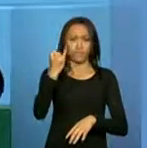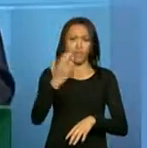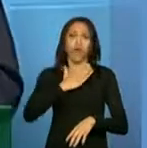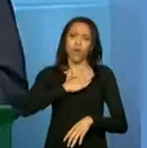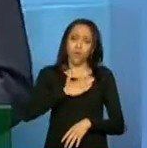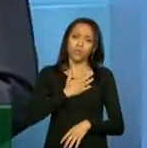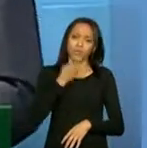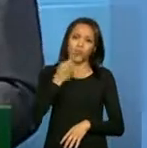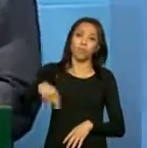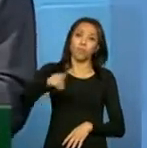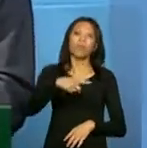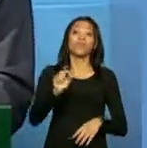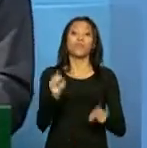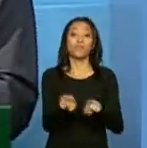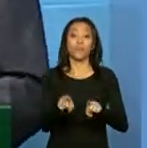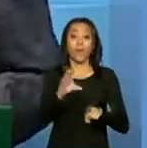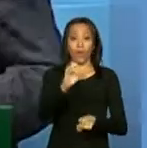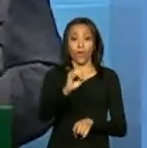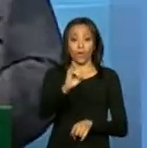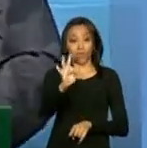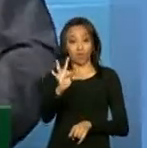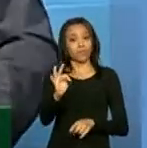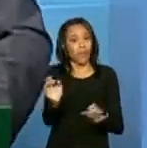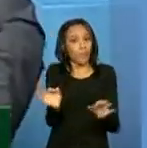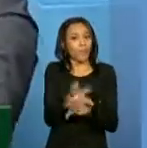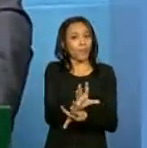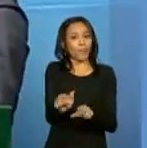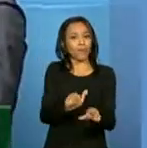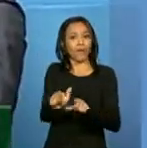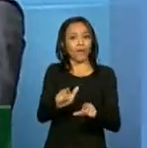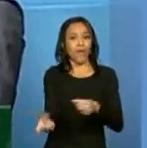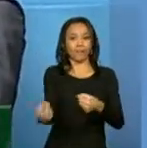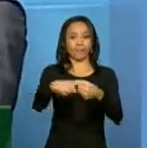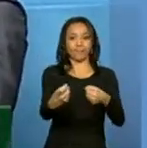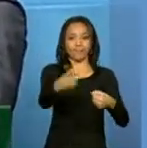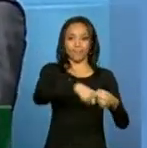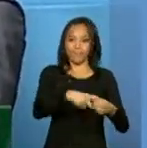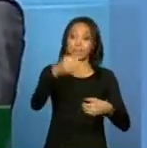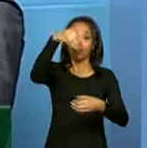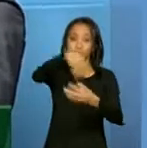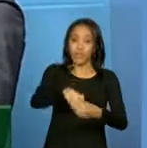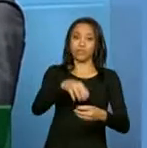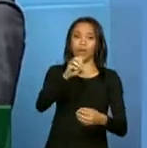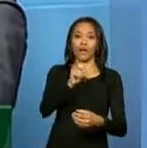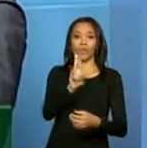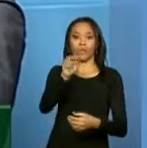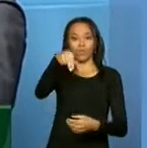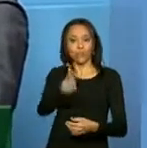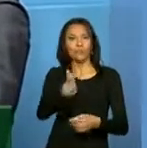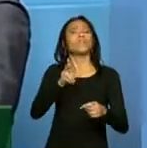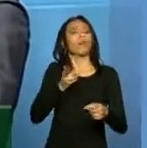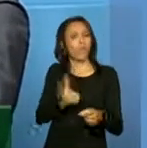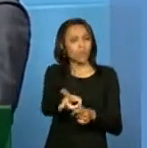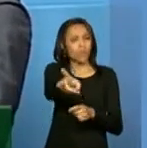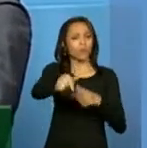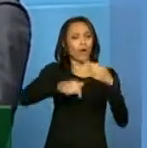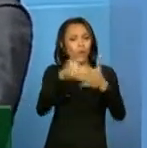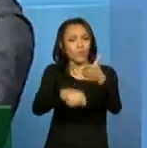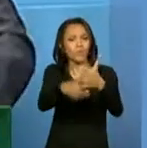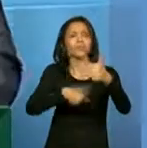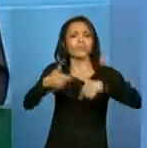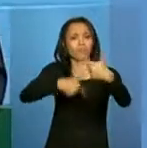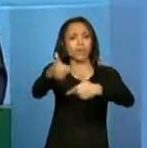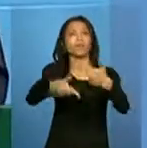de dizer também que a OIT está preparada para trabalhar em equipe dentro do sistema das Nações Unidas e irá continuar trabalhando e lutando pelo direito das